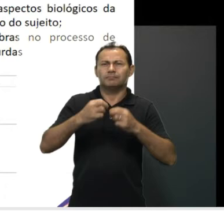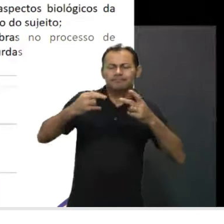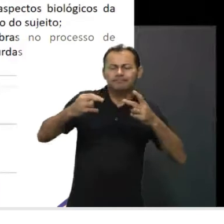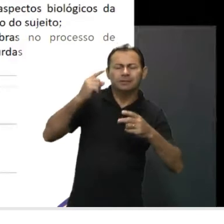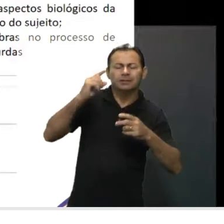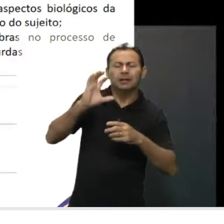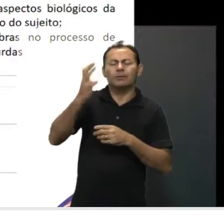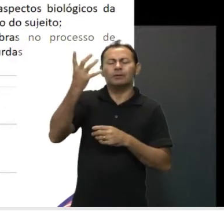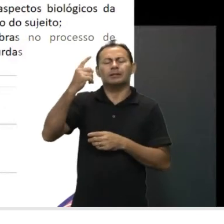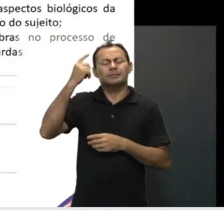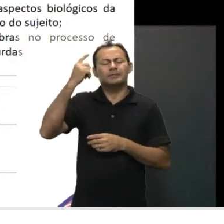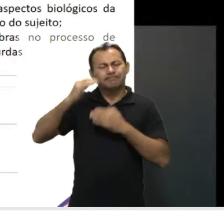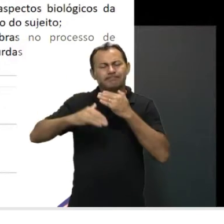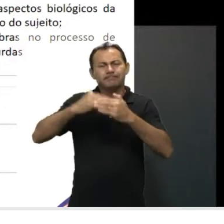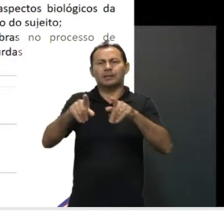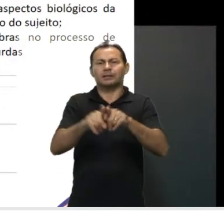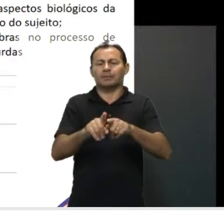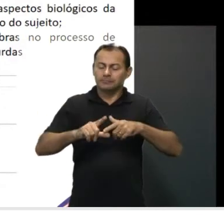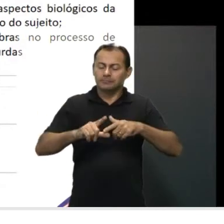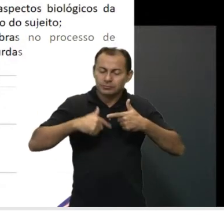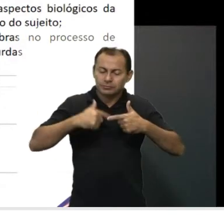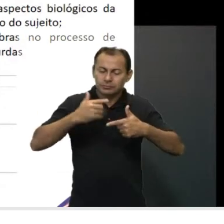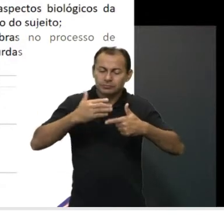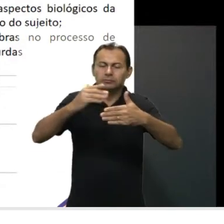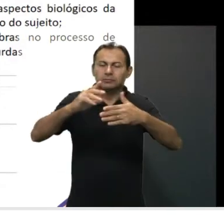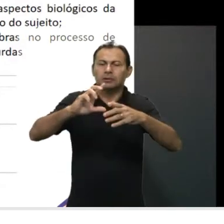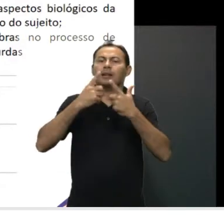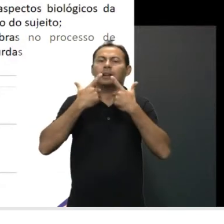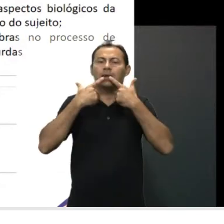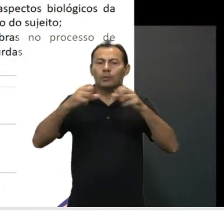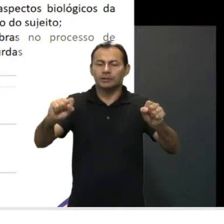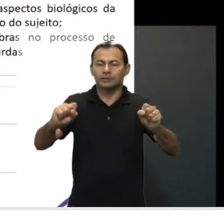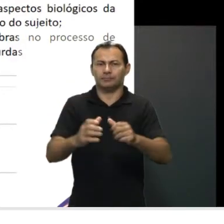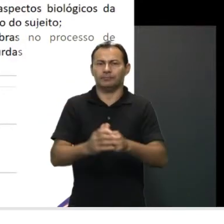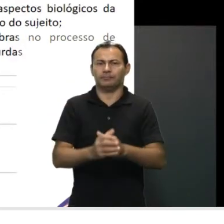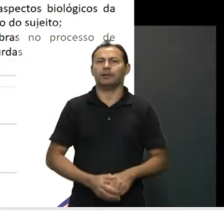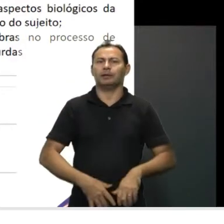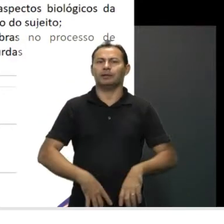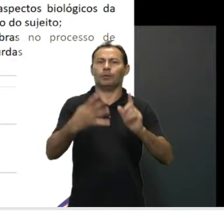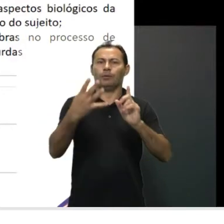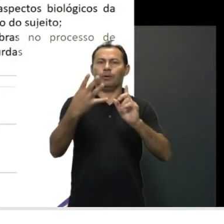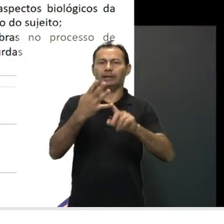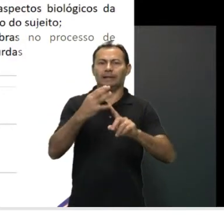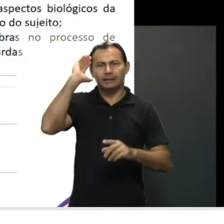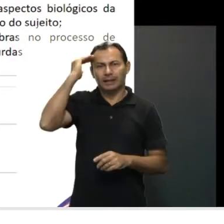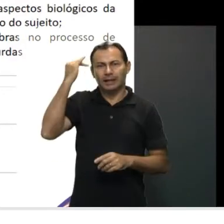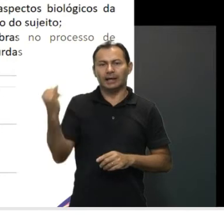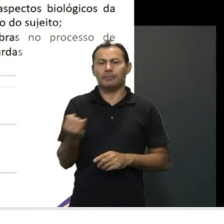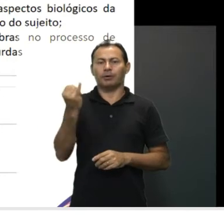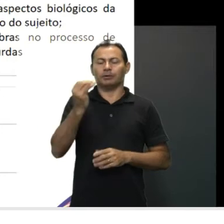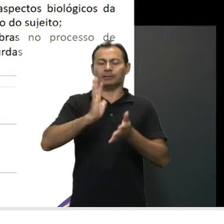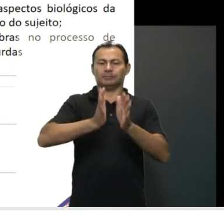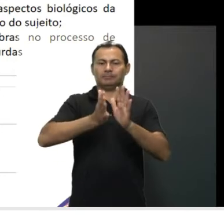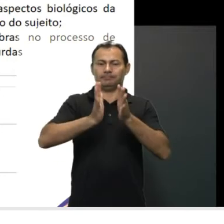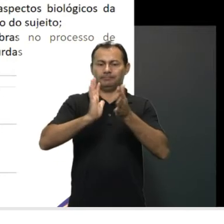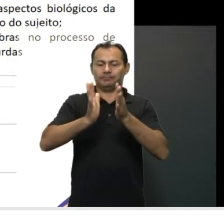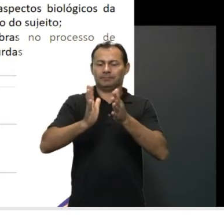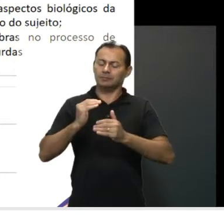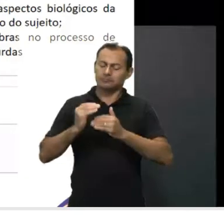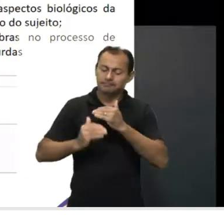da surdez no desenvolvimento linguístico do sujeito. E num quarto momento, entender a importância da Libras no processo